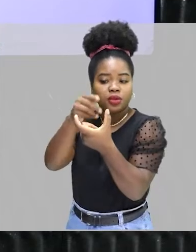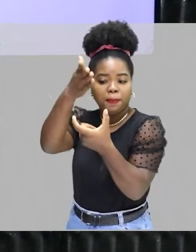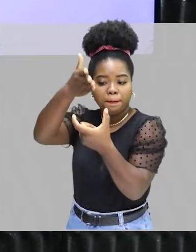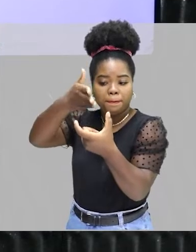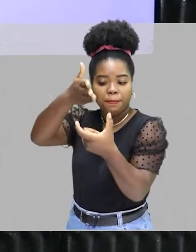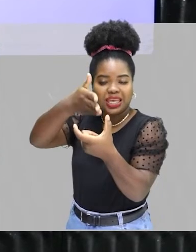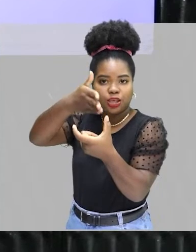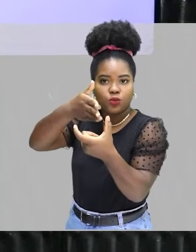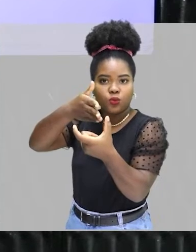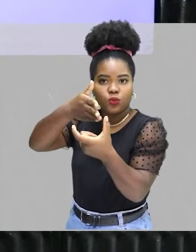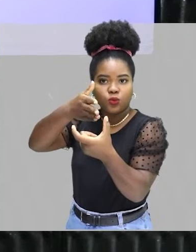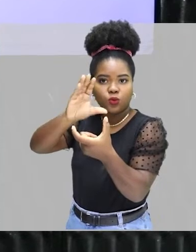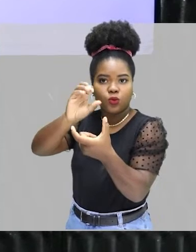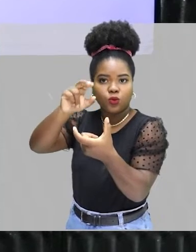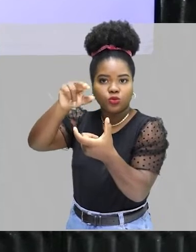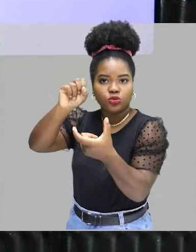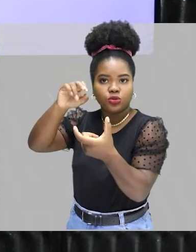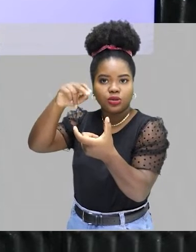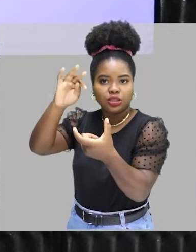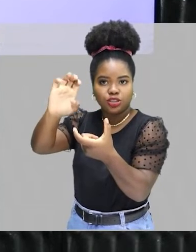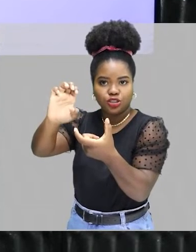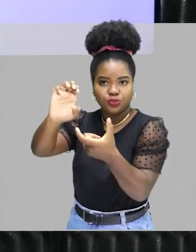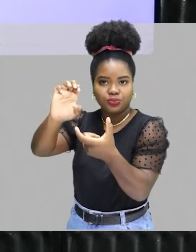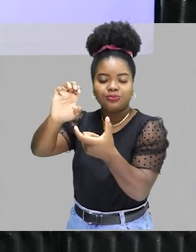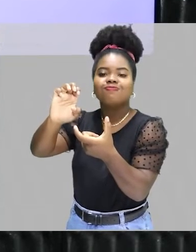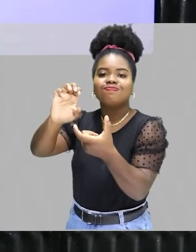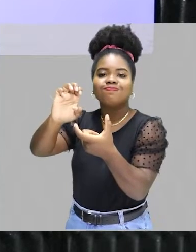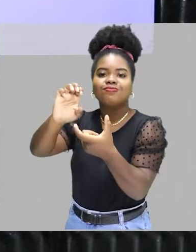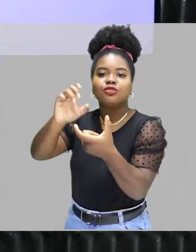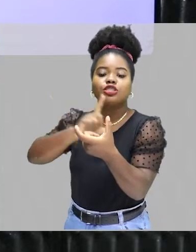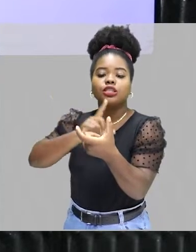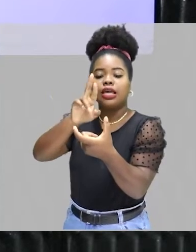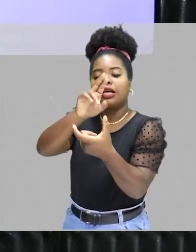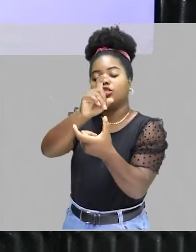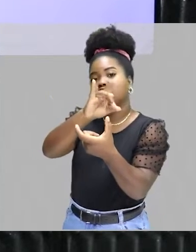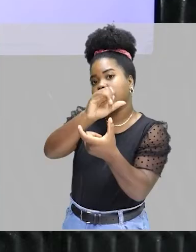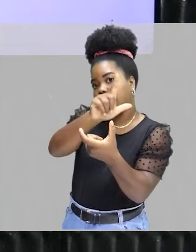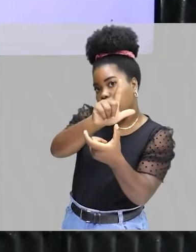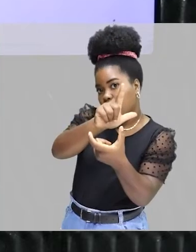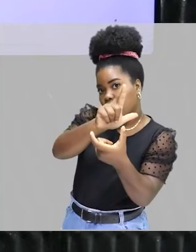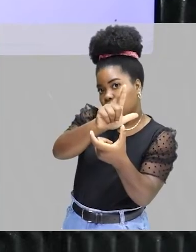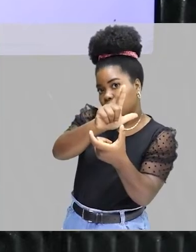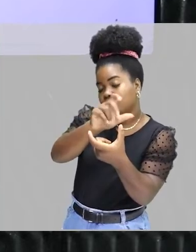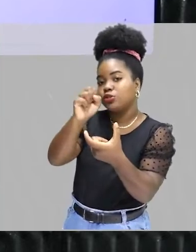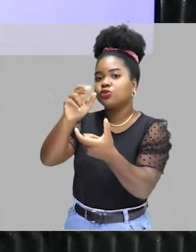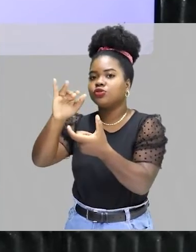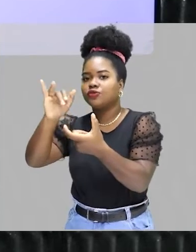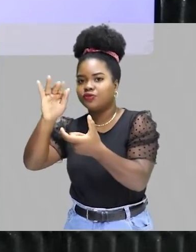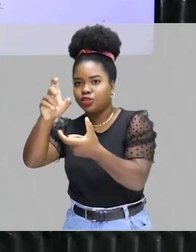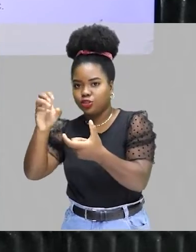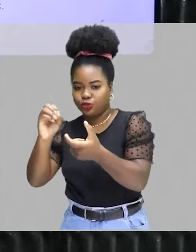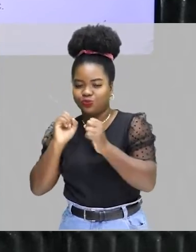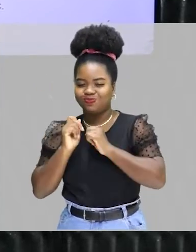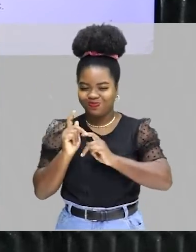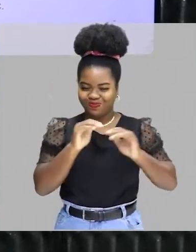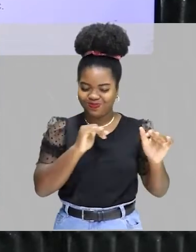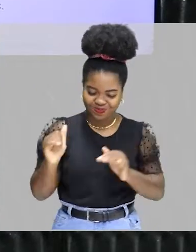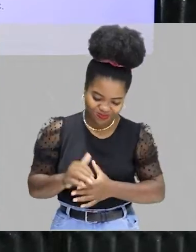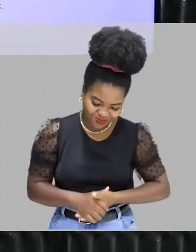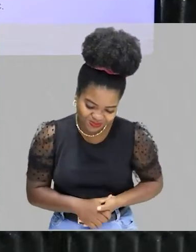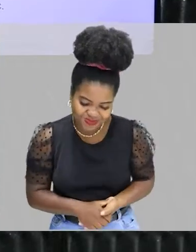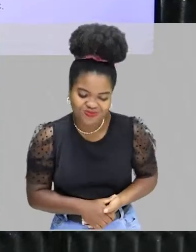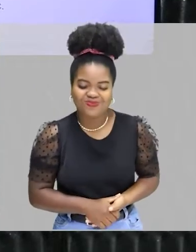palavra. É entre o radical e o sufixo, ok?